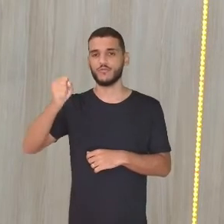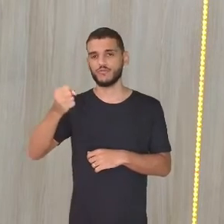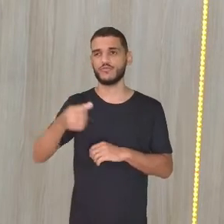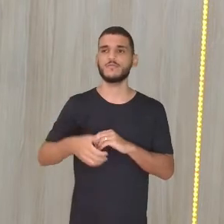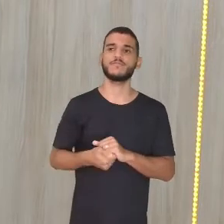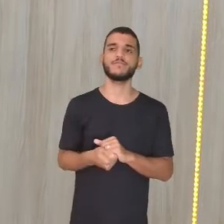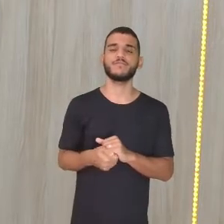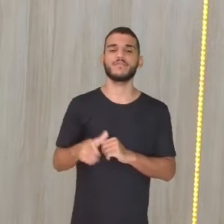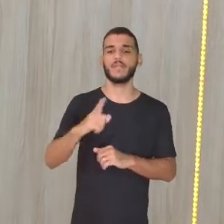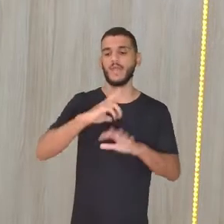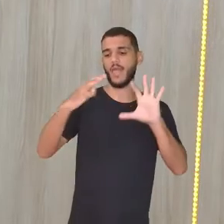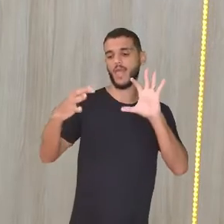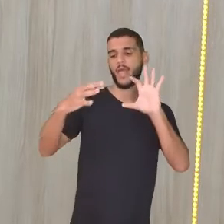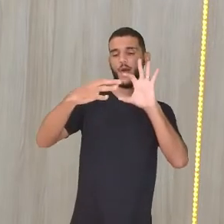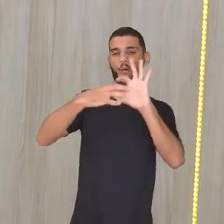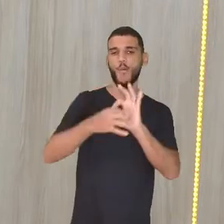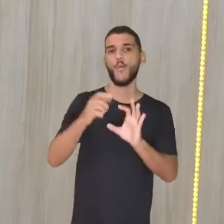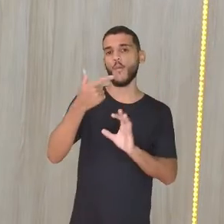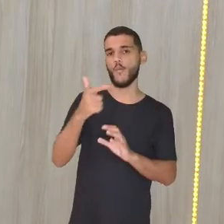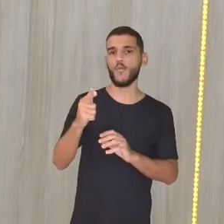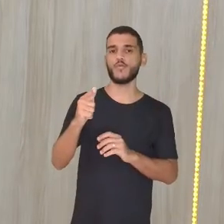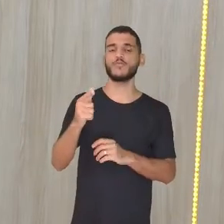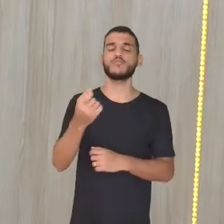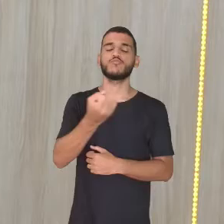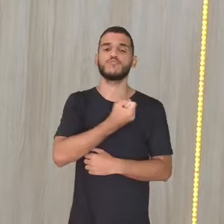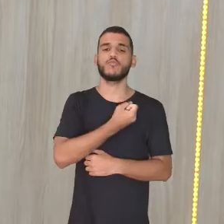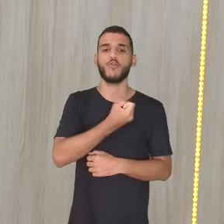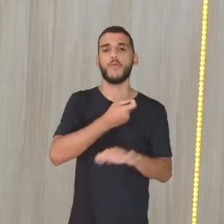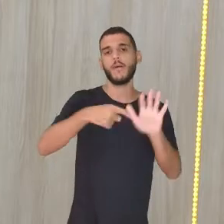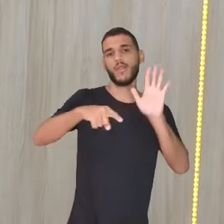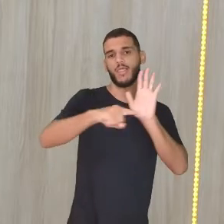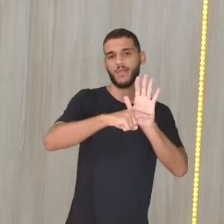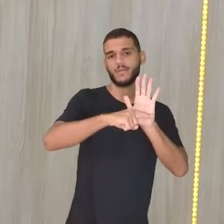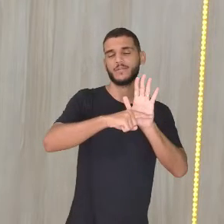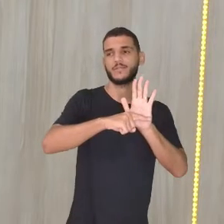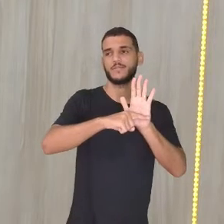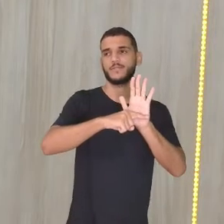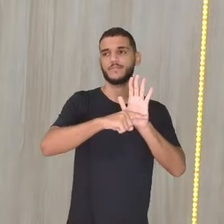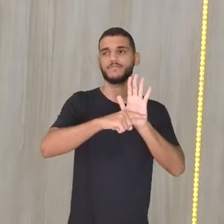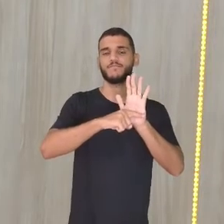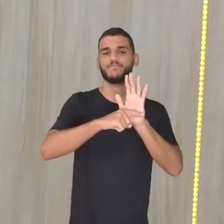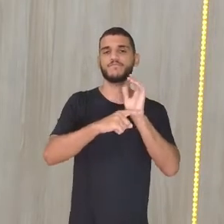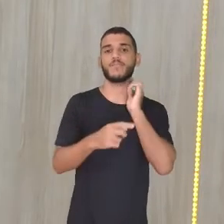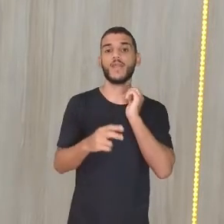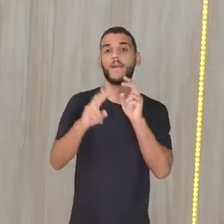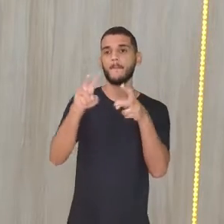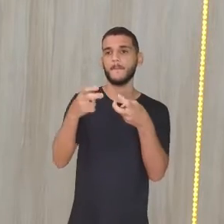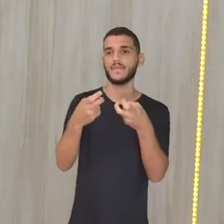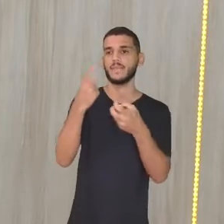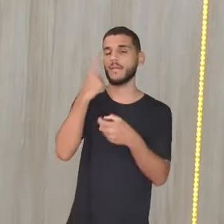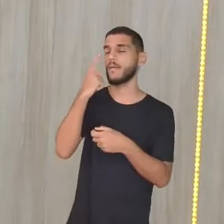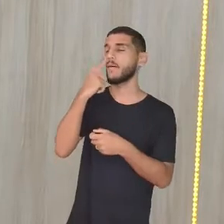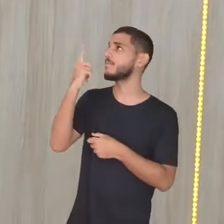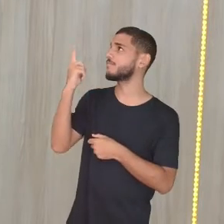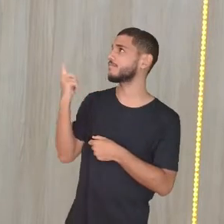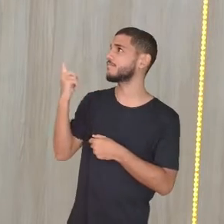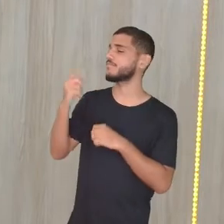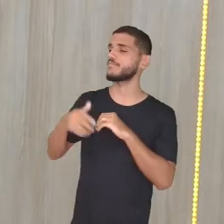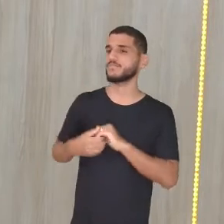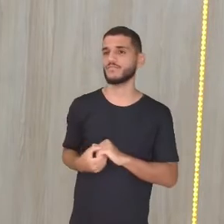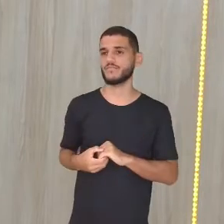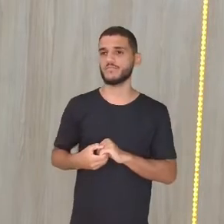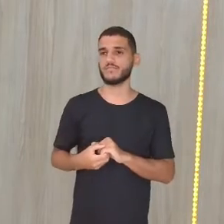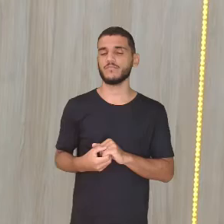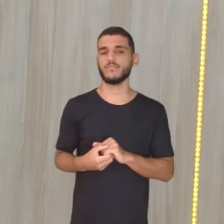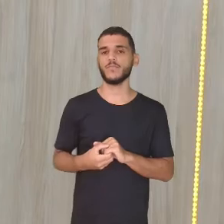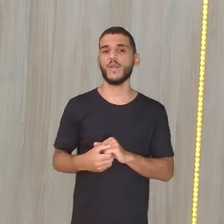naturais, colocaram aí os números negativos, certo? Então, eu tenho aí que os números inteiros são os